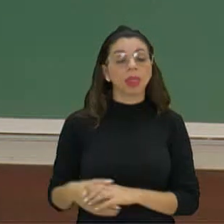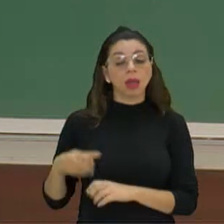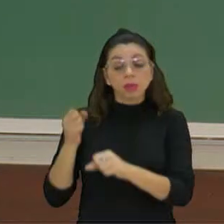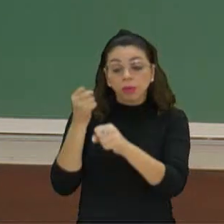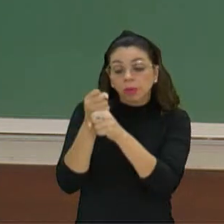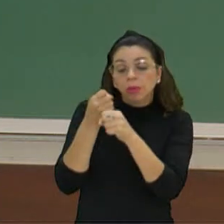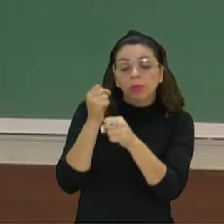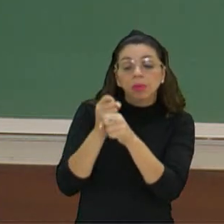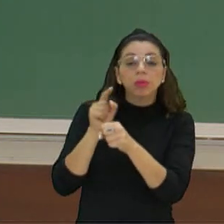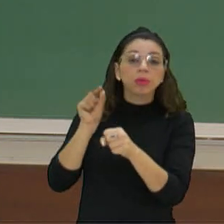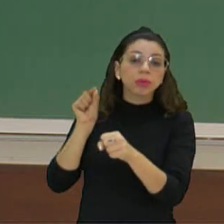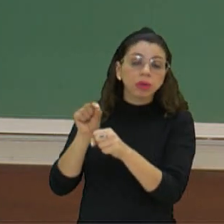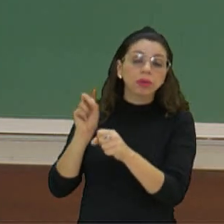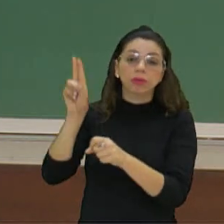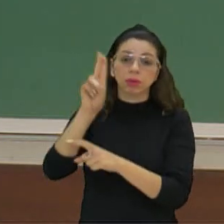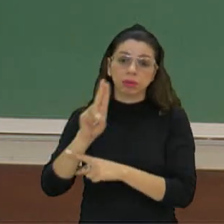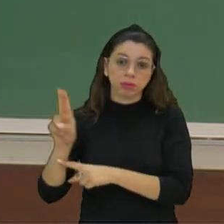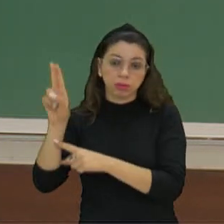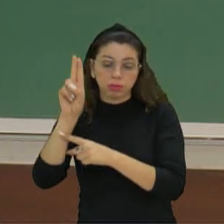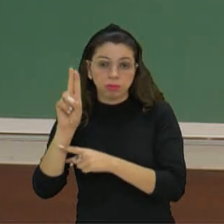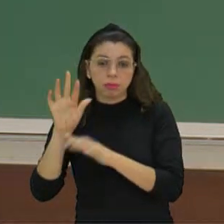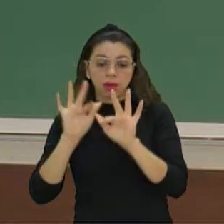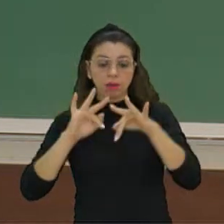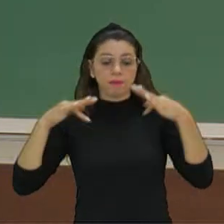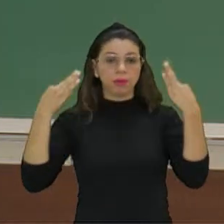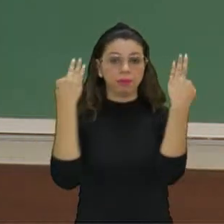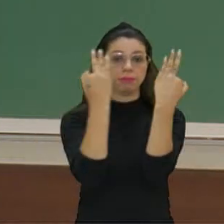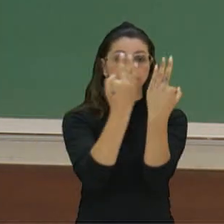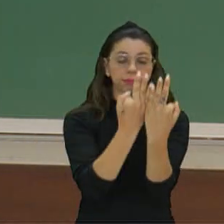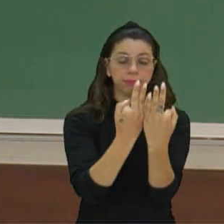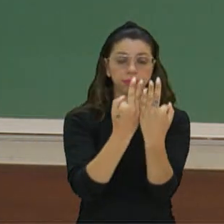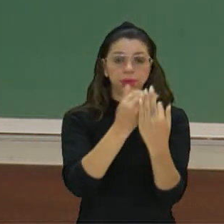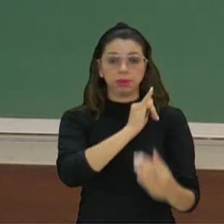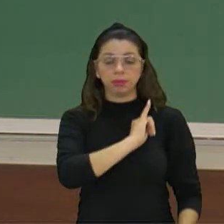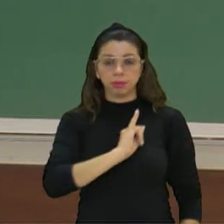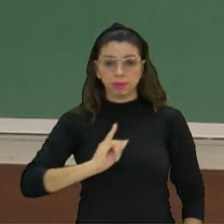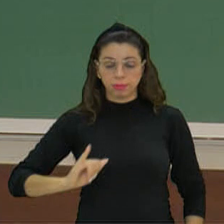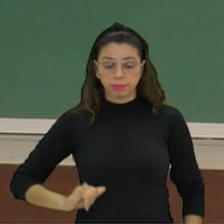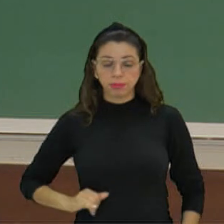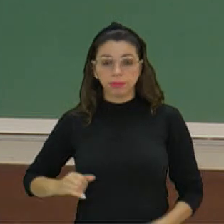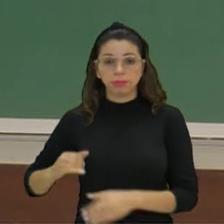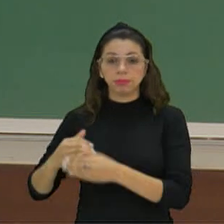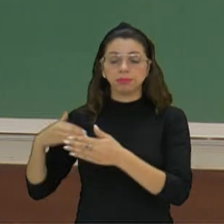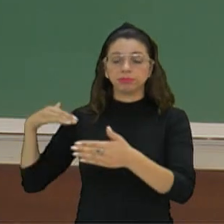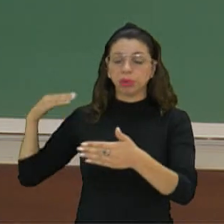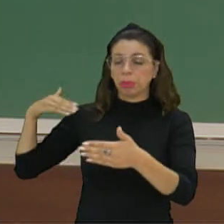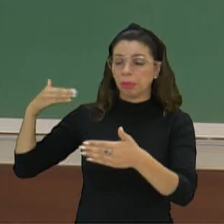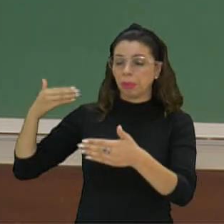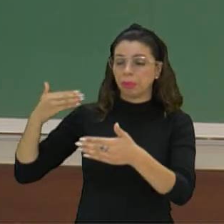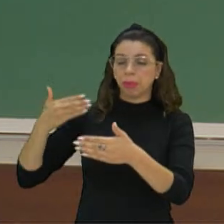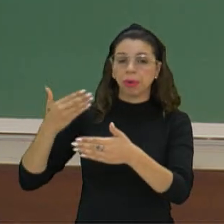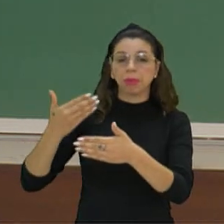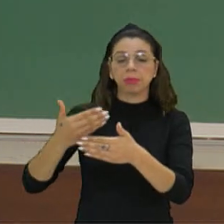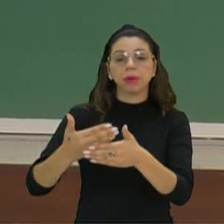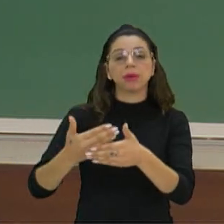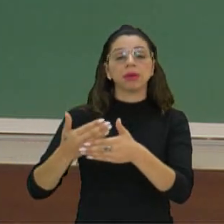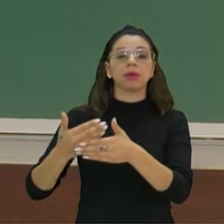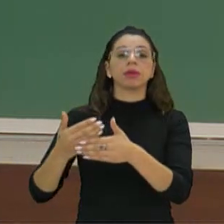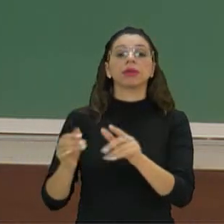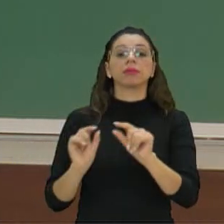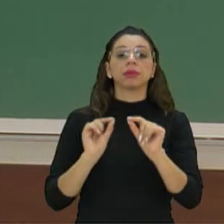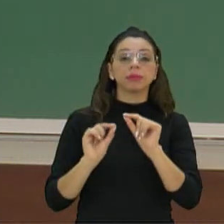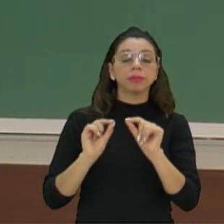construção, ela foi utilizada pela família imperial por muitas estações, principalmente no verão,